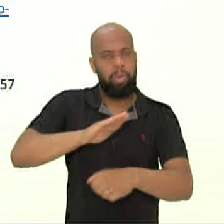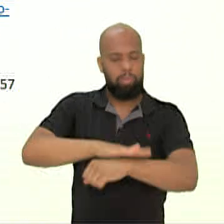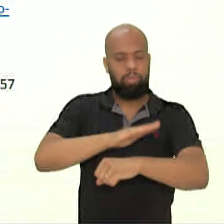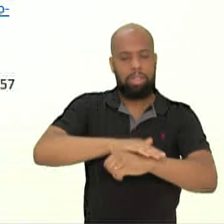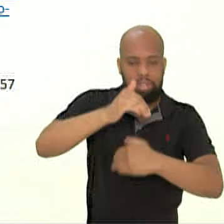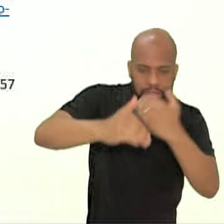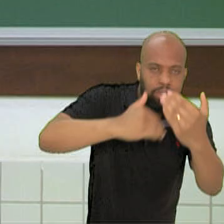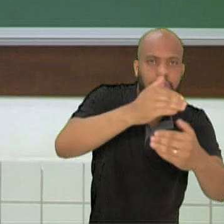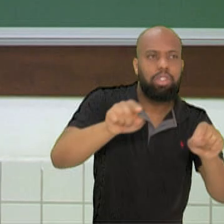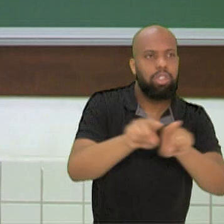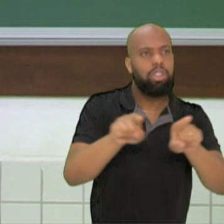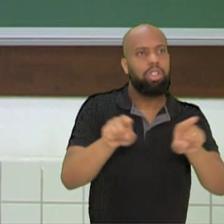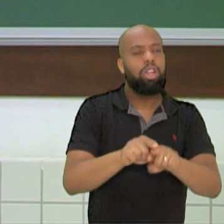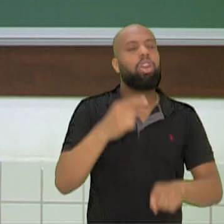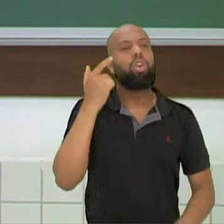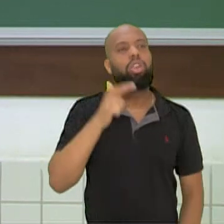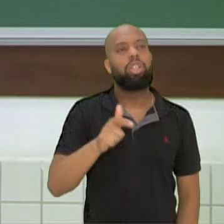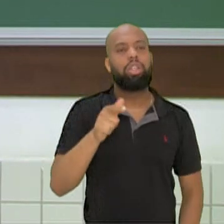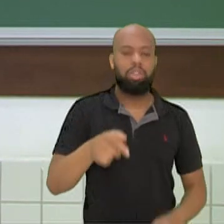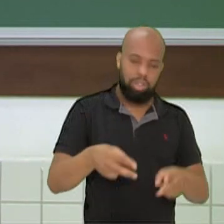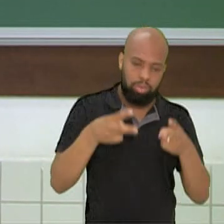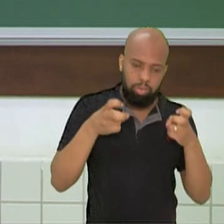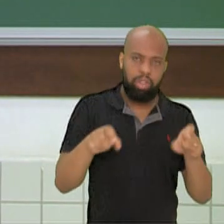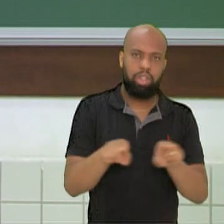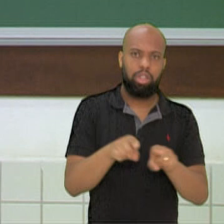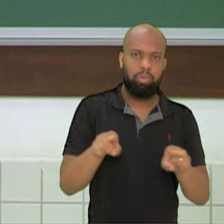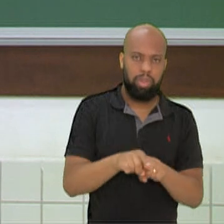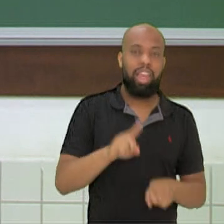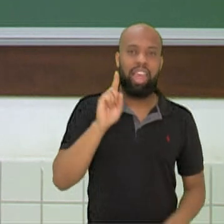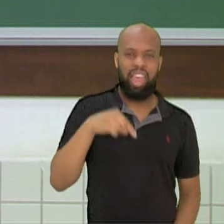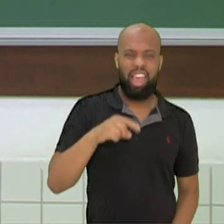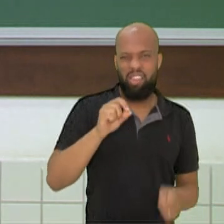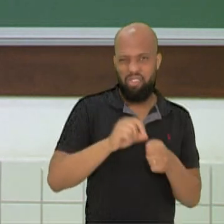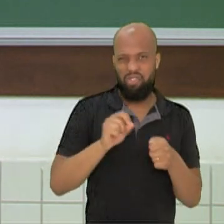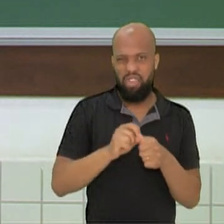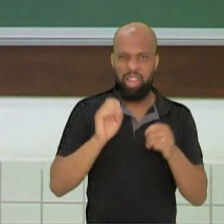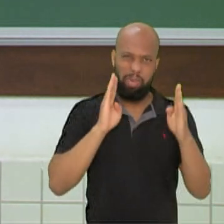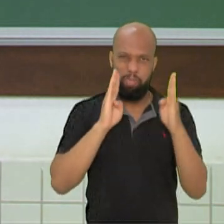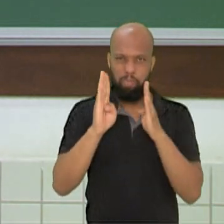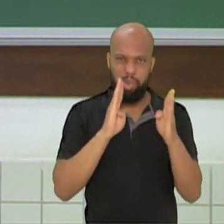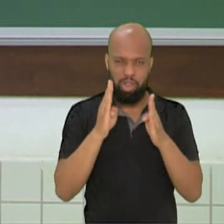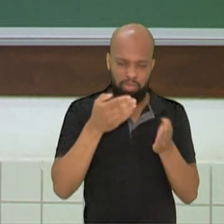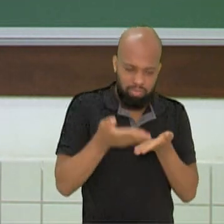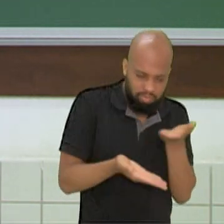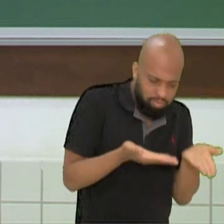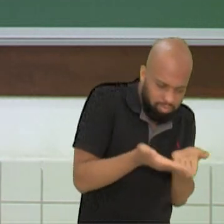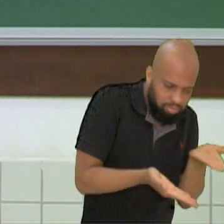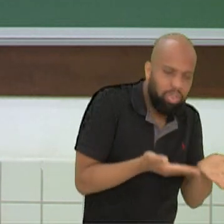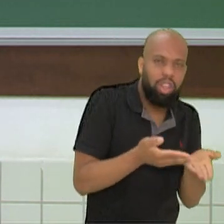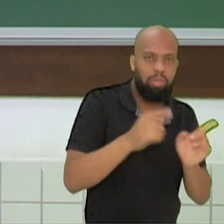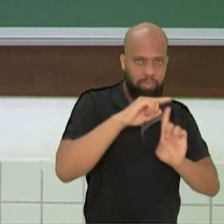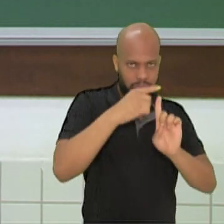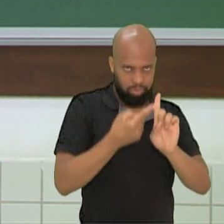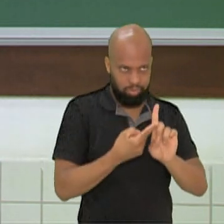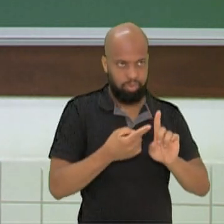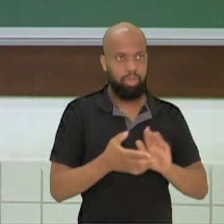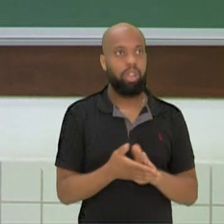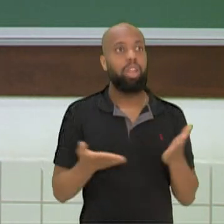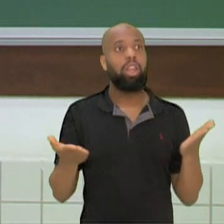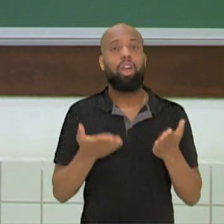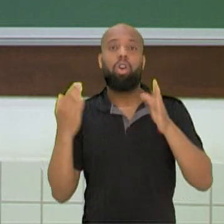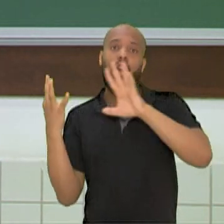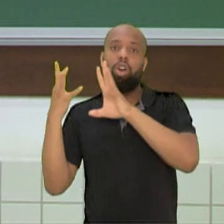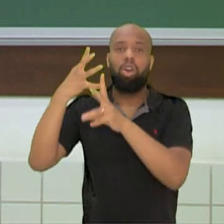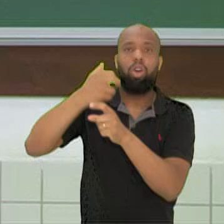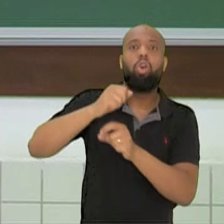em desenvolvimento e aí fazer uma leitura que vai avançando para o pré-natal, ok? Vamos avançar aqui novamente e retomando o que